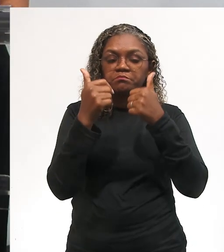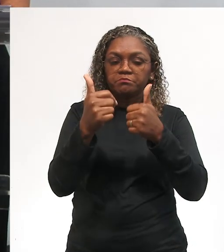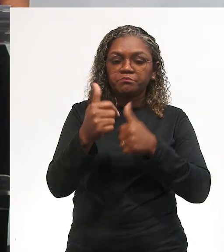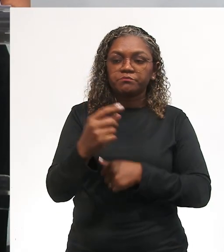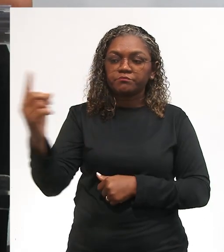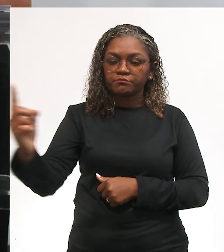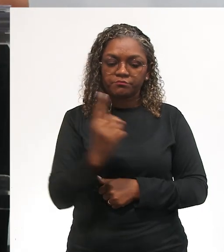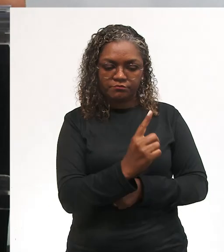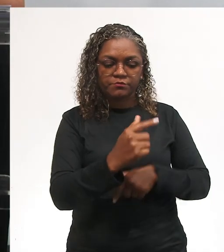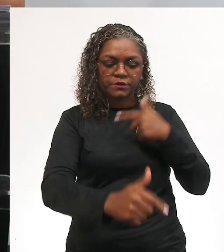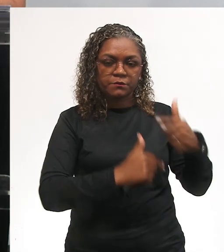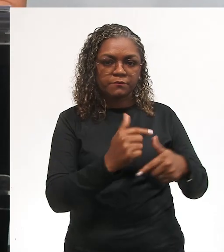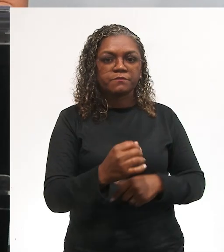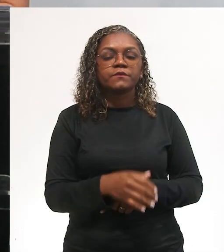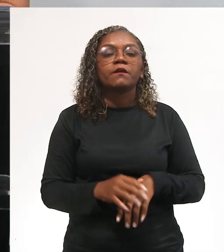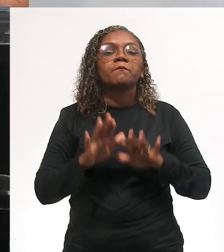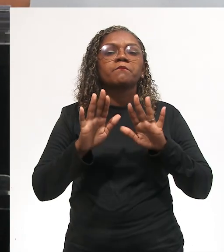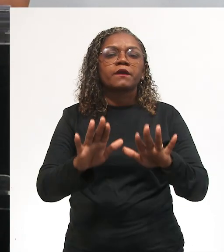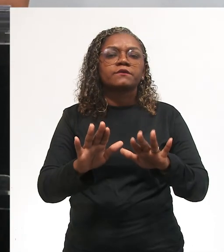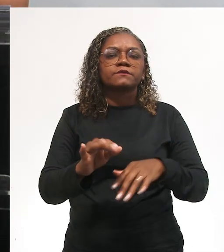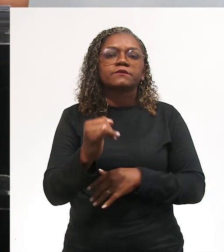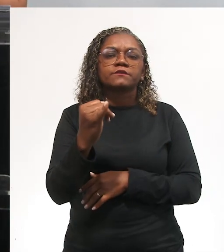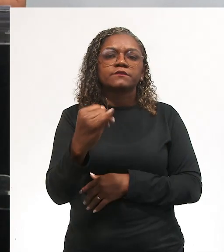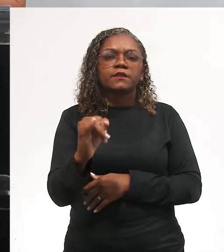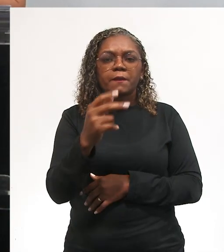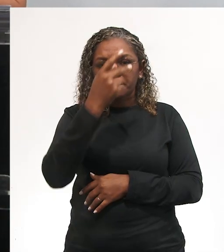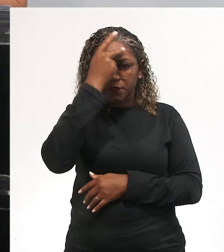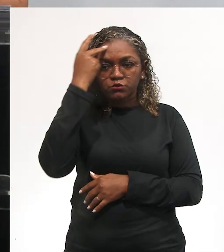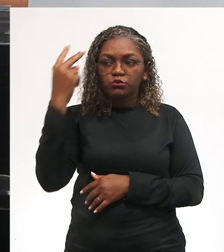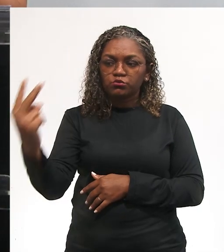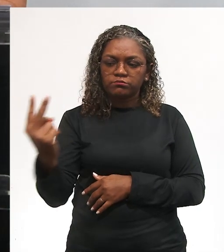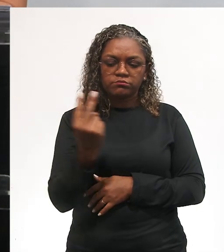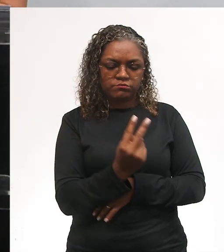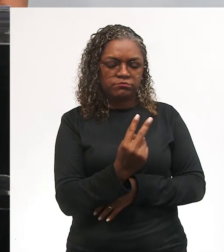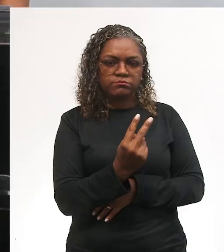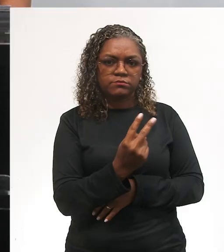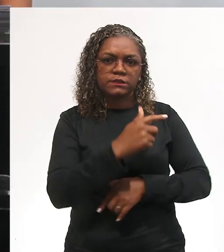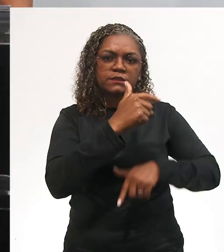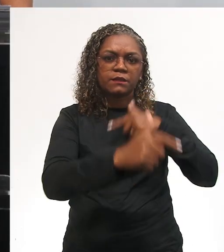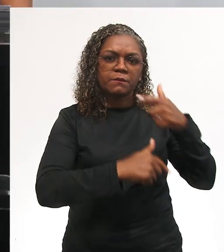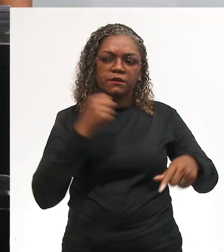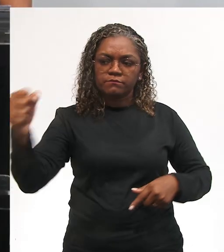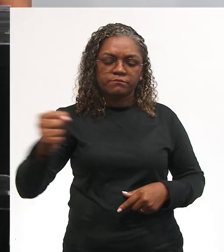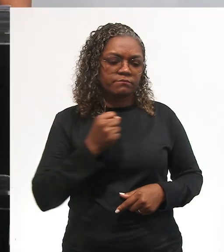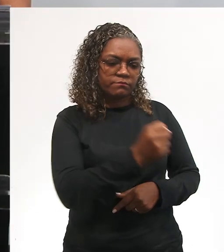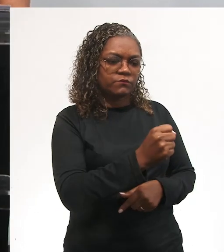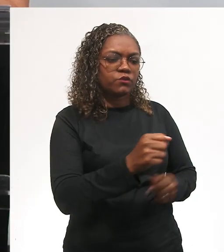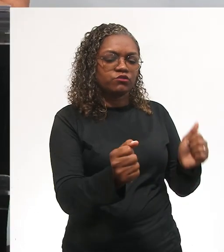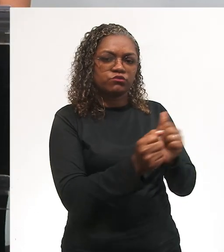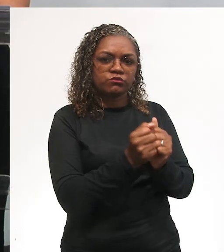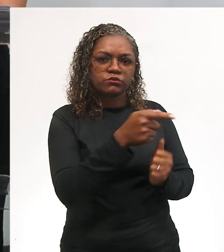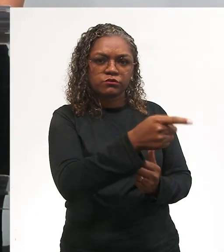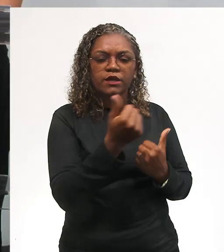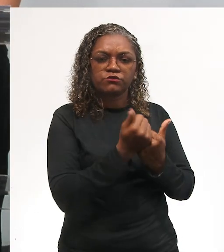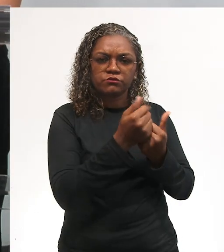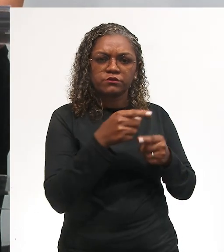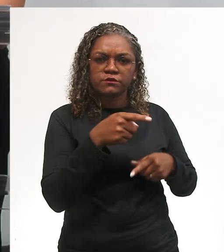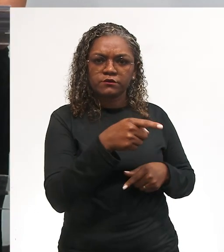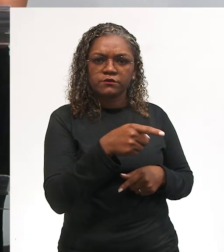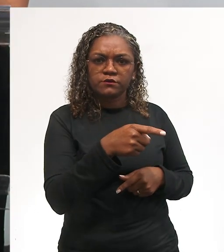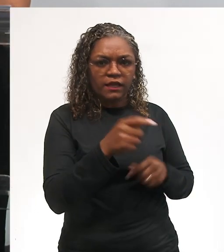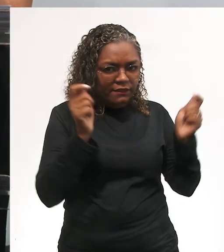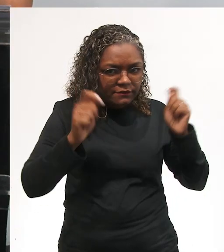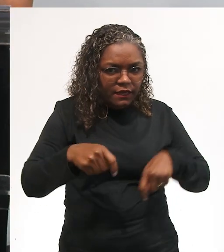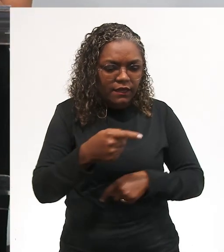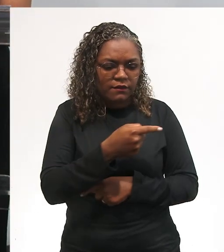outra pessoa para trabalhar junto com ele, vocês concordam comigo que eles dois vão terminar mais rápido? Né? Então, a gente consegue